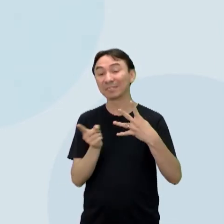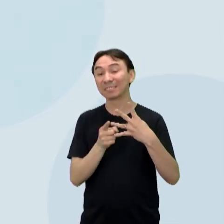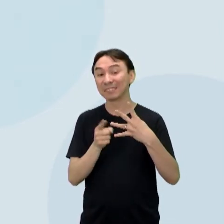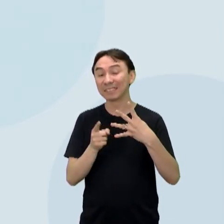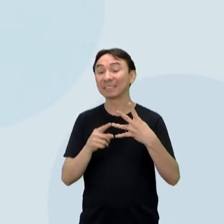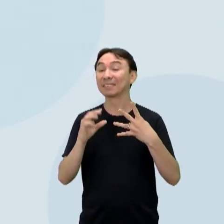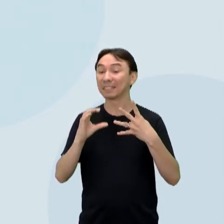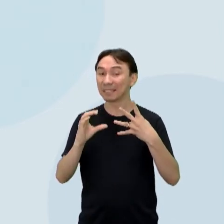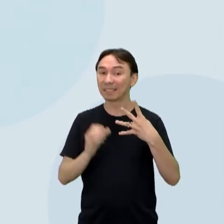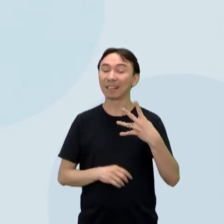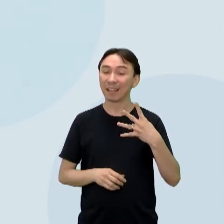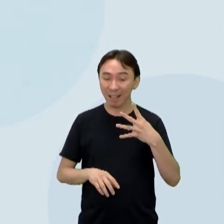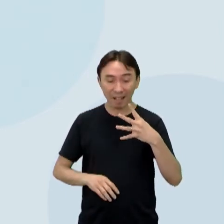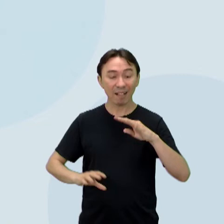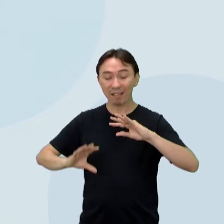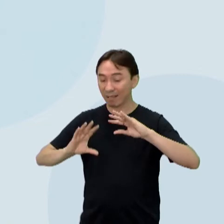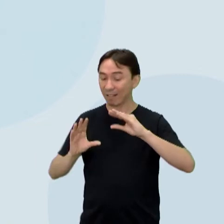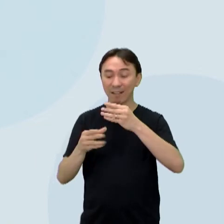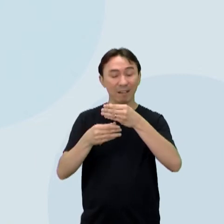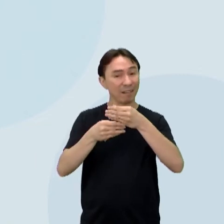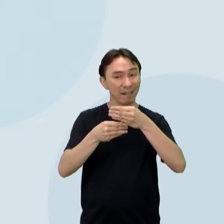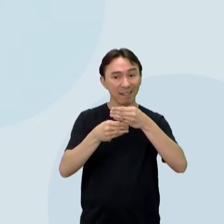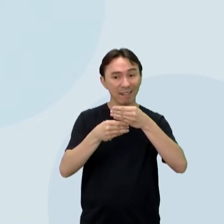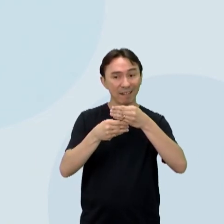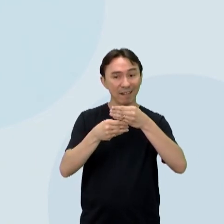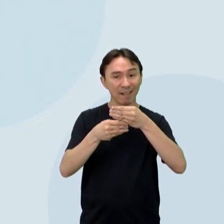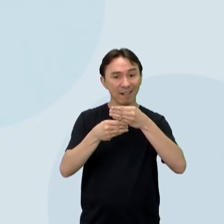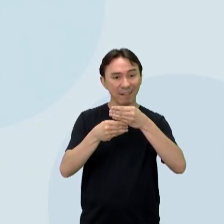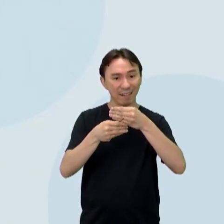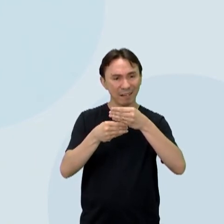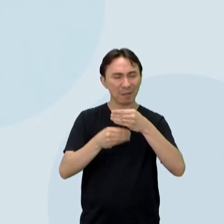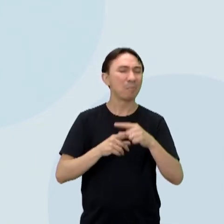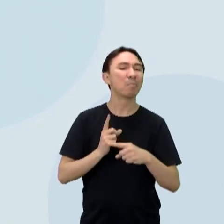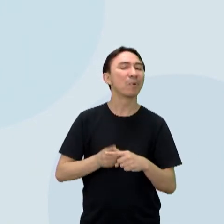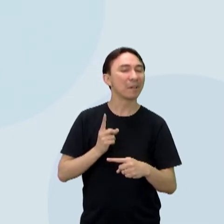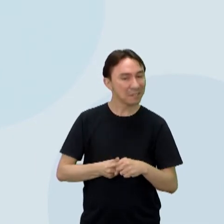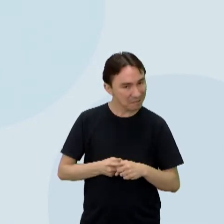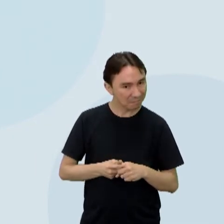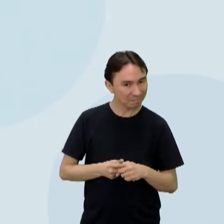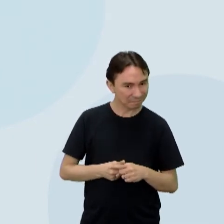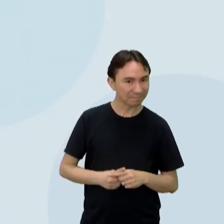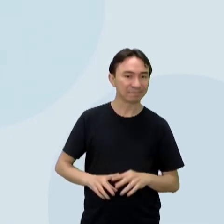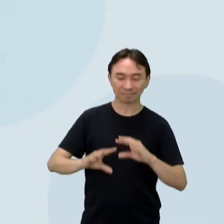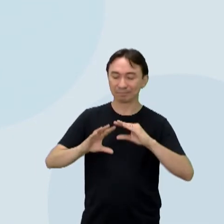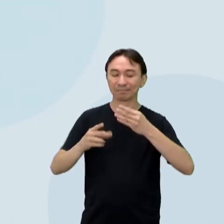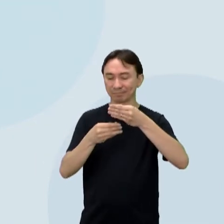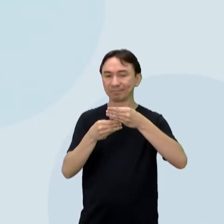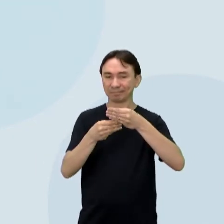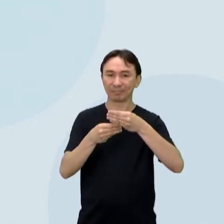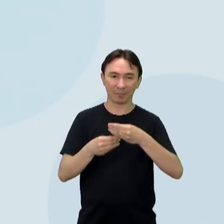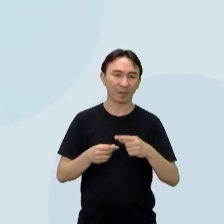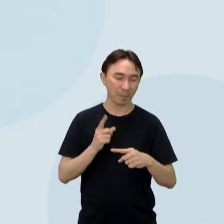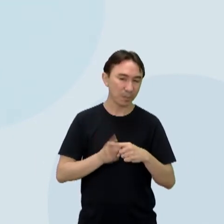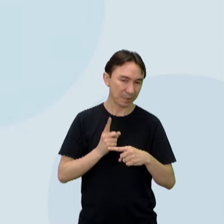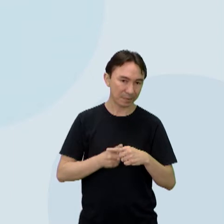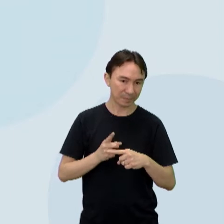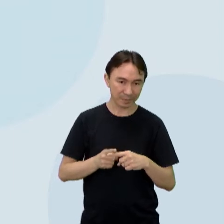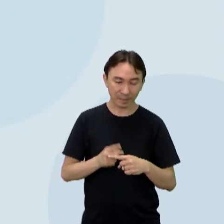Então temos aí complementares. E por quê? As opiniões dos leitores